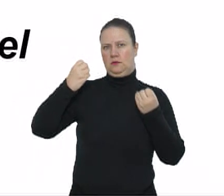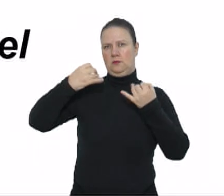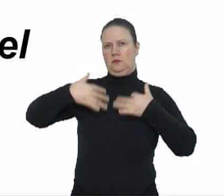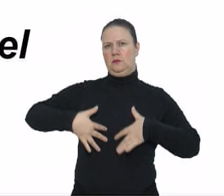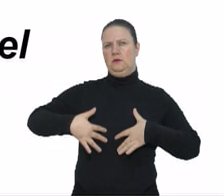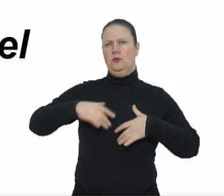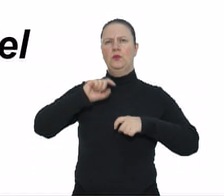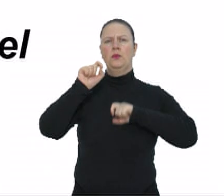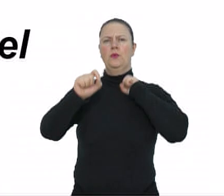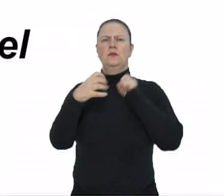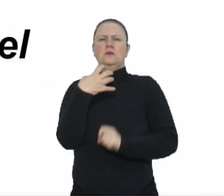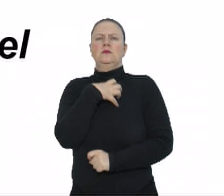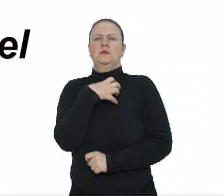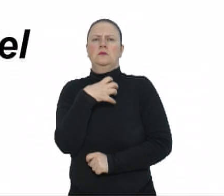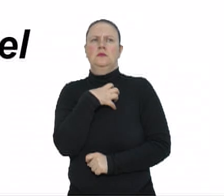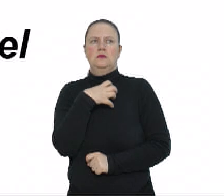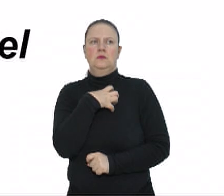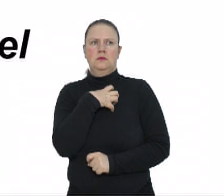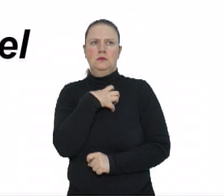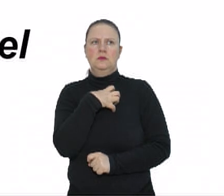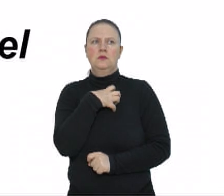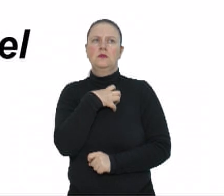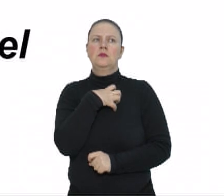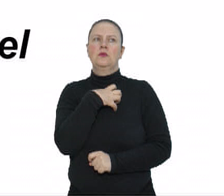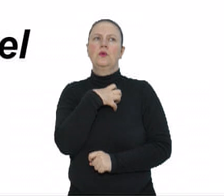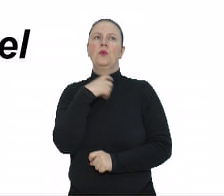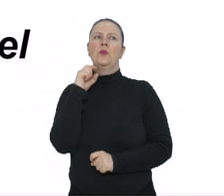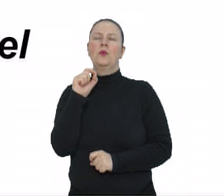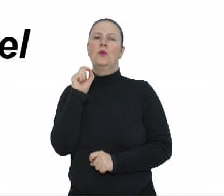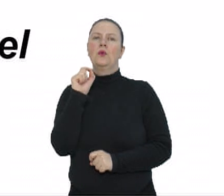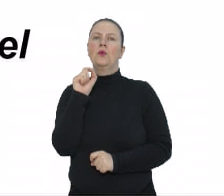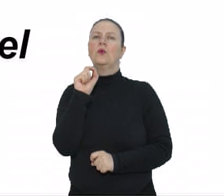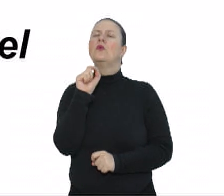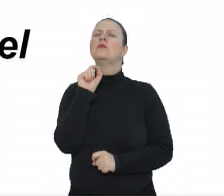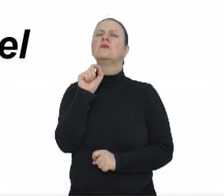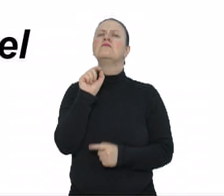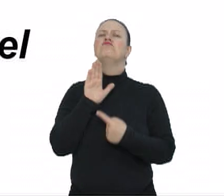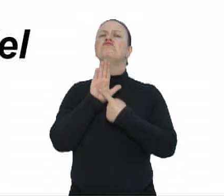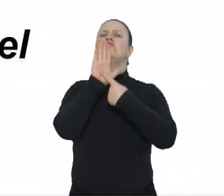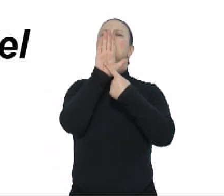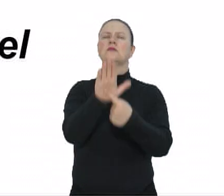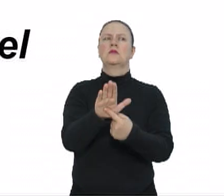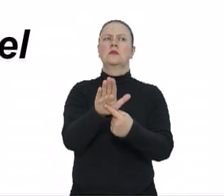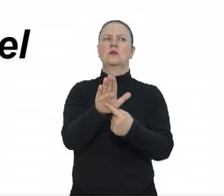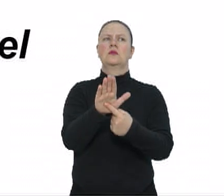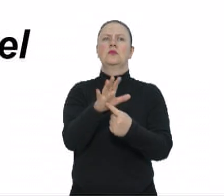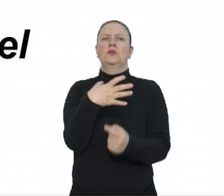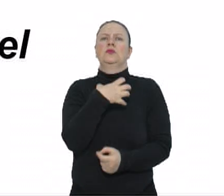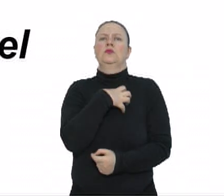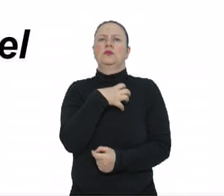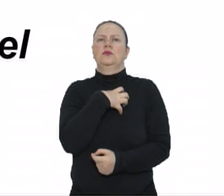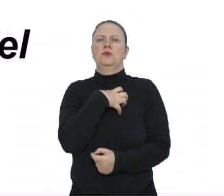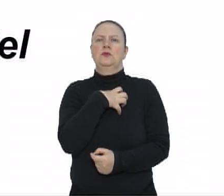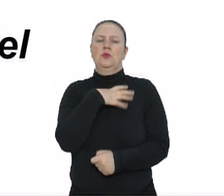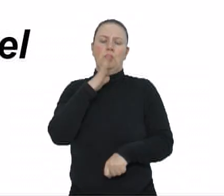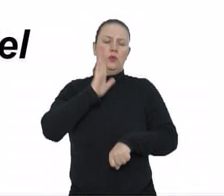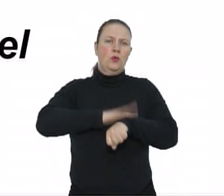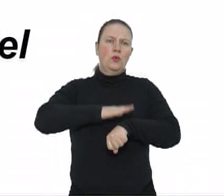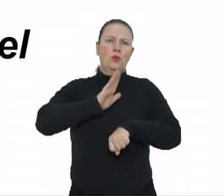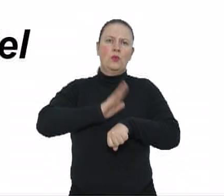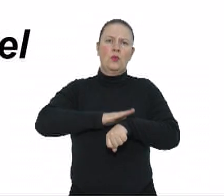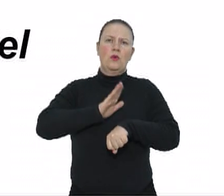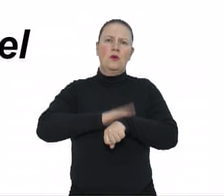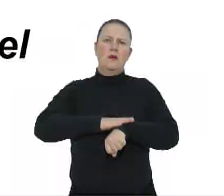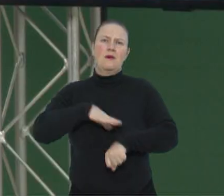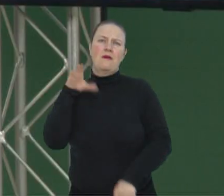o sentido del verso destacado en el texto? O que ele diz aqui, né? Sentir que el tiempo